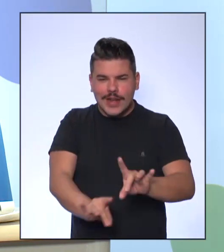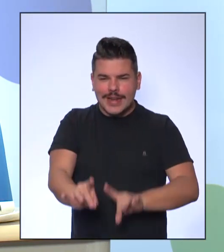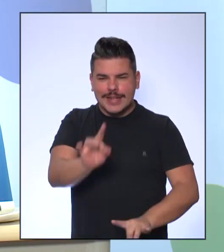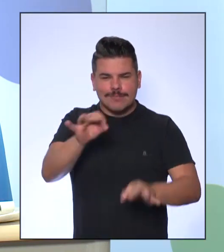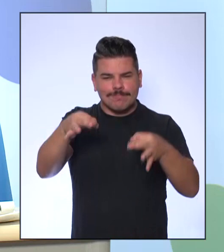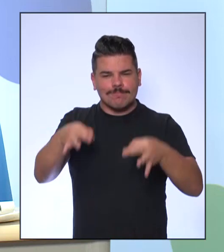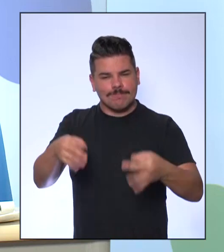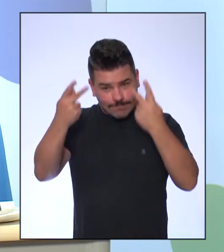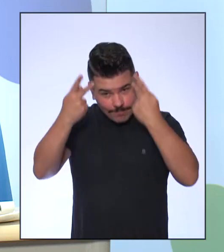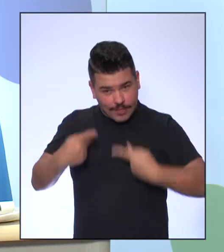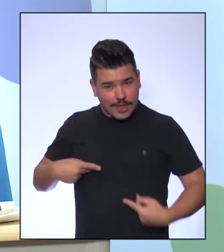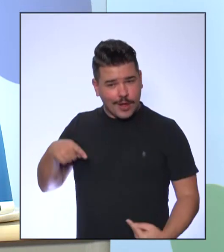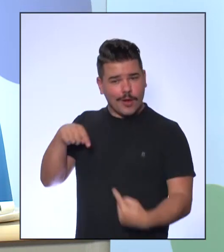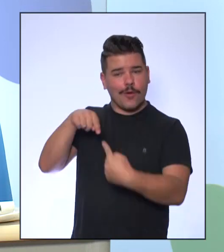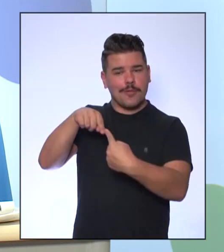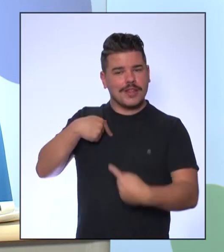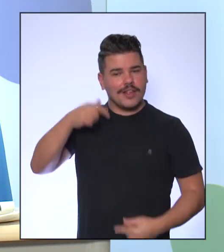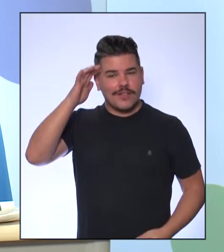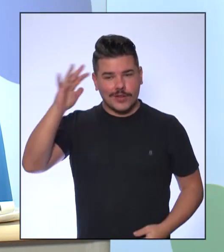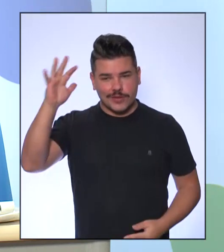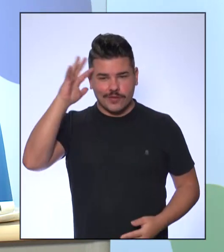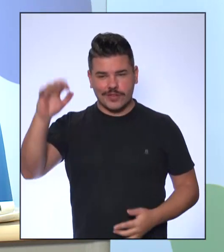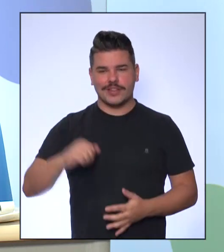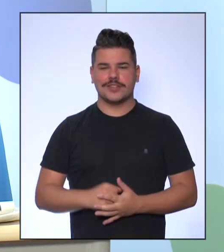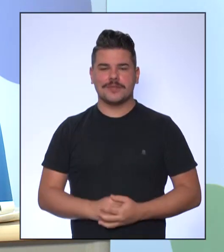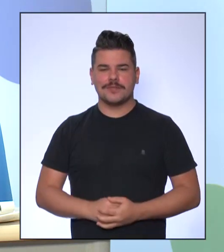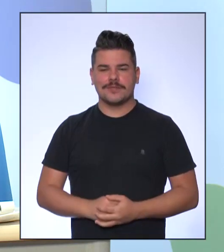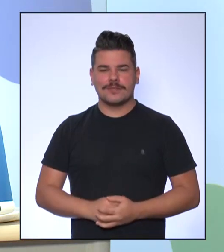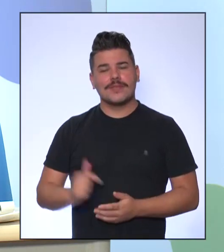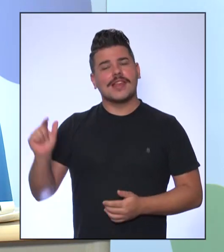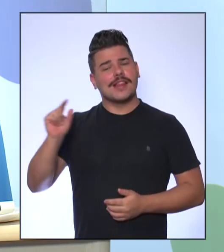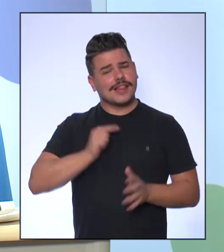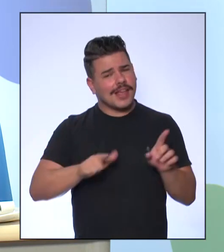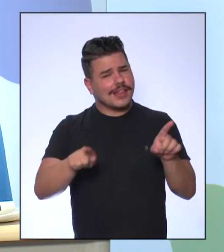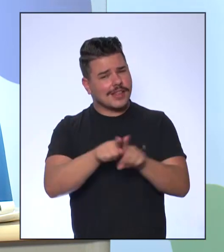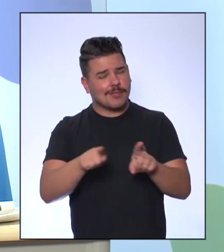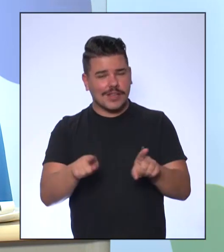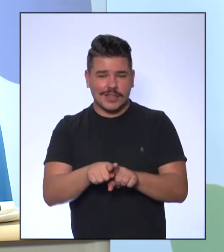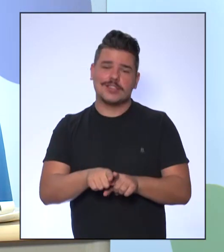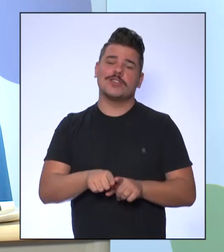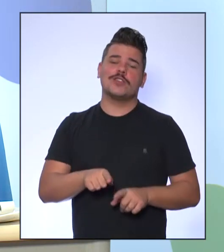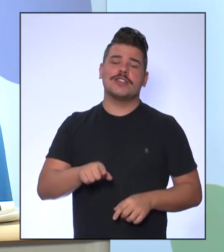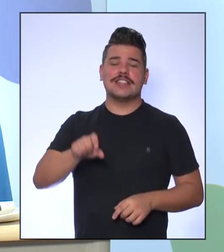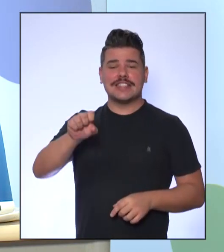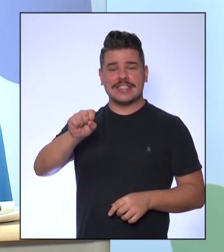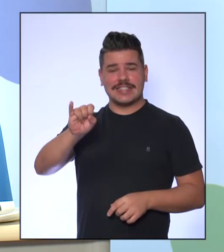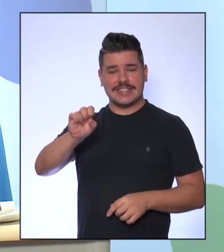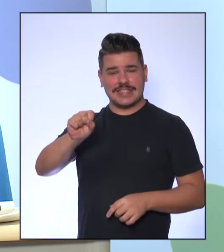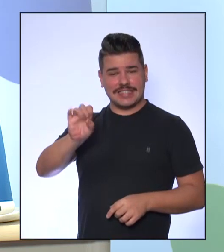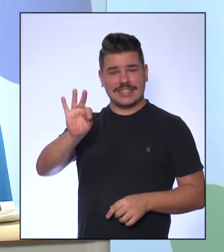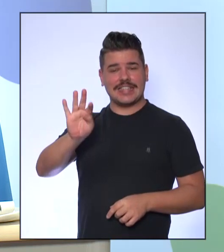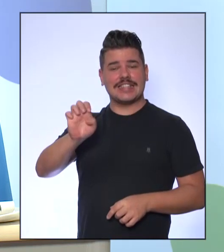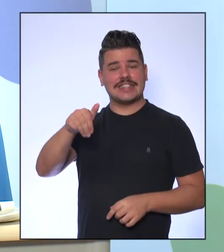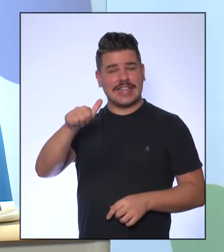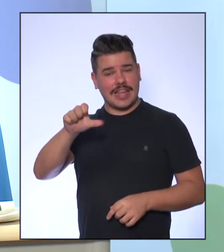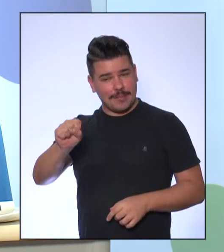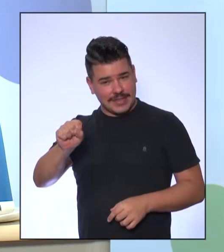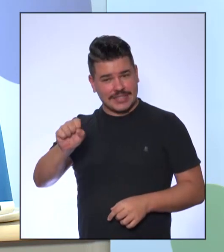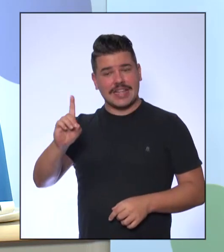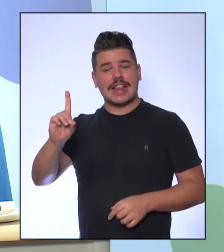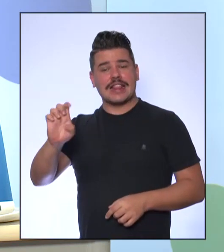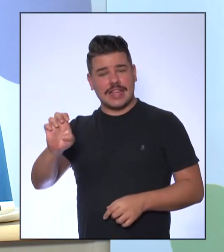filosofia. Também nós temos os sistemas de pensamento. Eu adorei quem foi que falou aqui. O Samuel